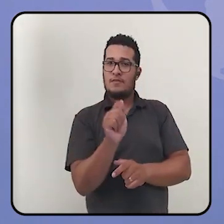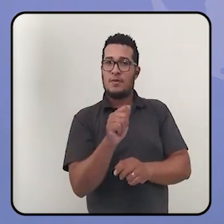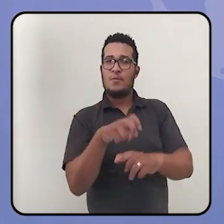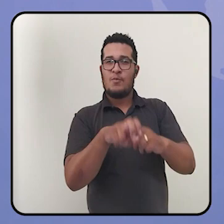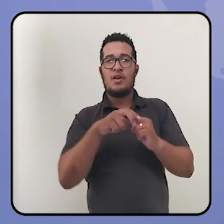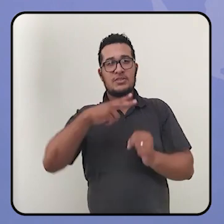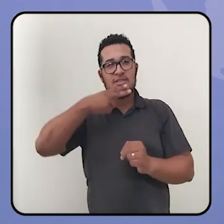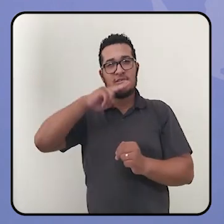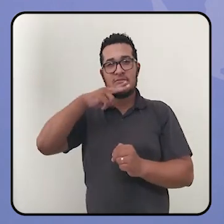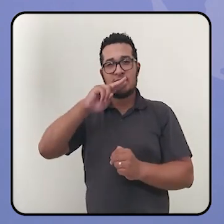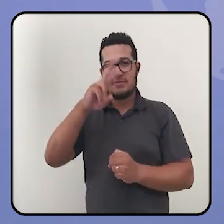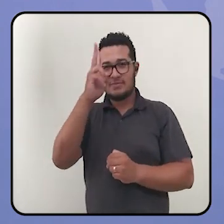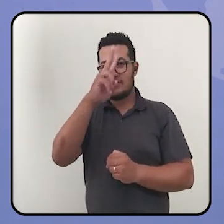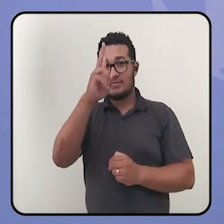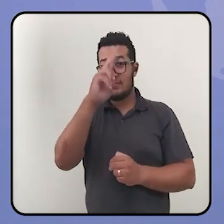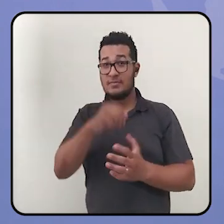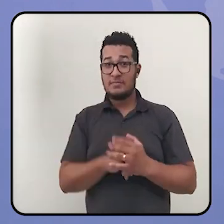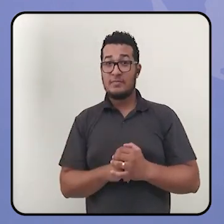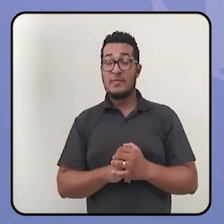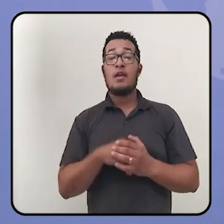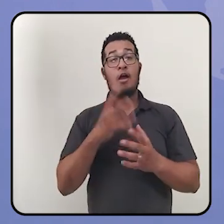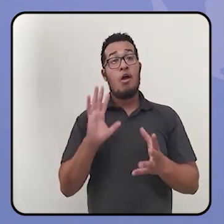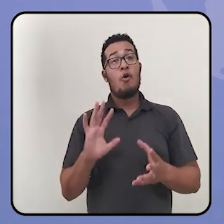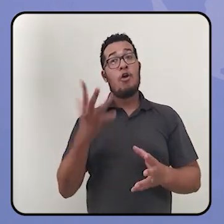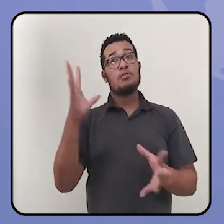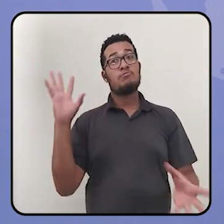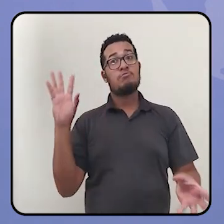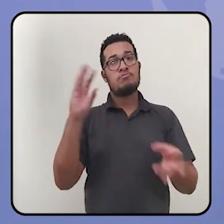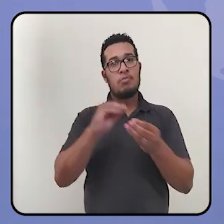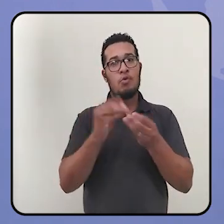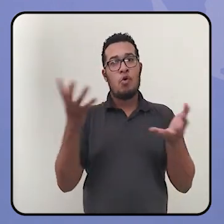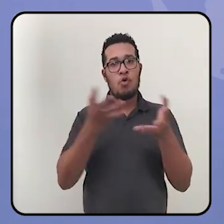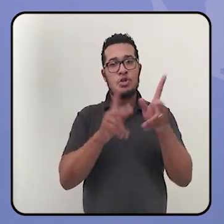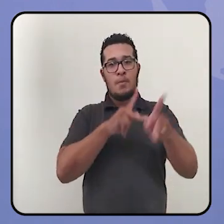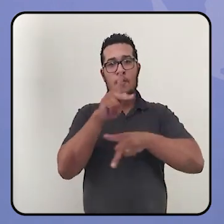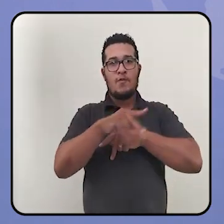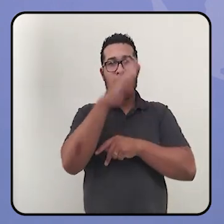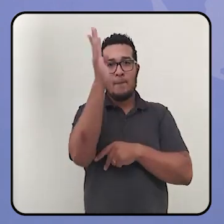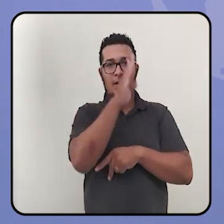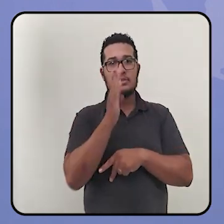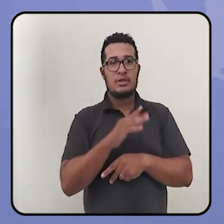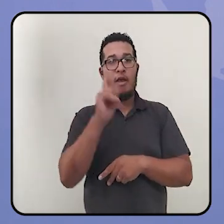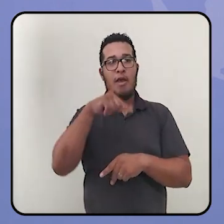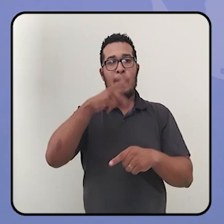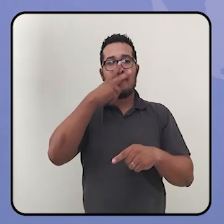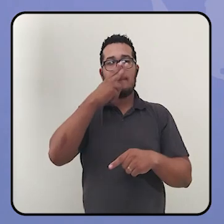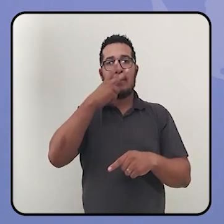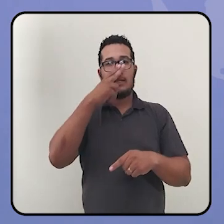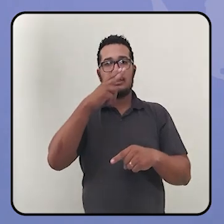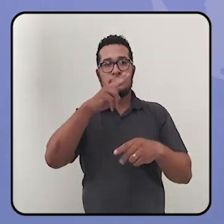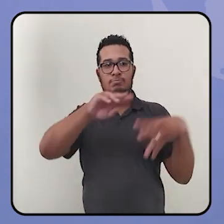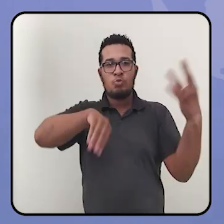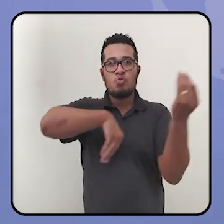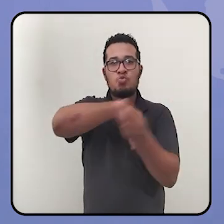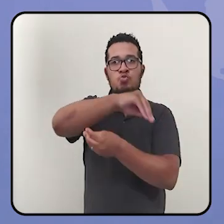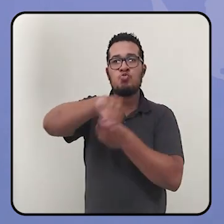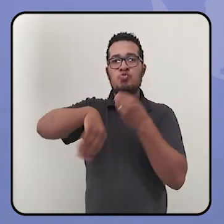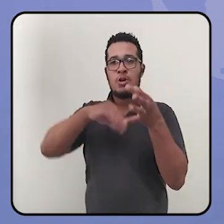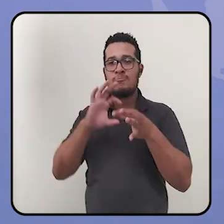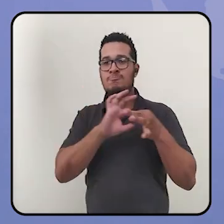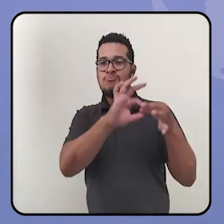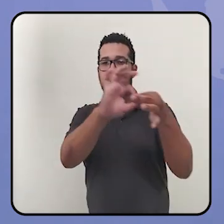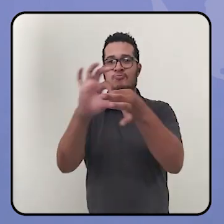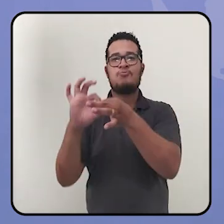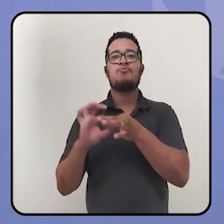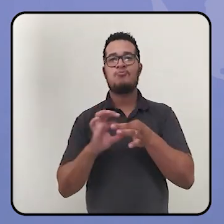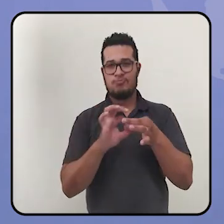tempo, pesquisadores acabaram desvendando itens que existiam ali. Um acervo riquíssimo de armas,